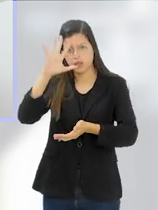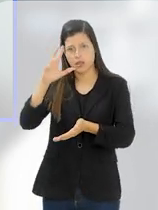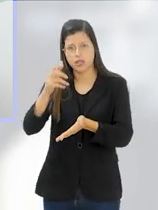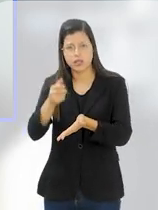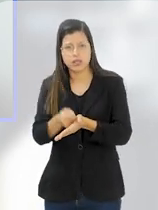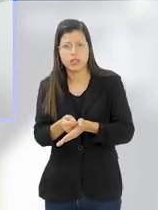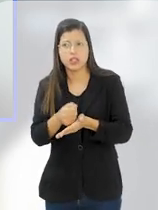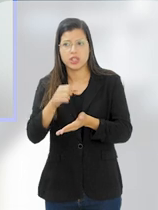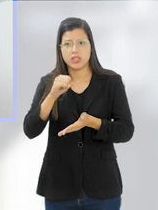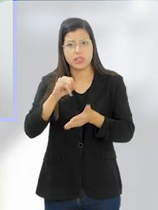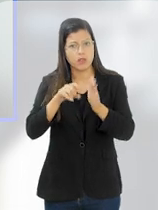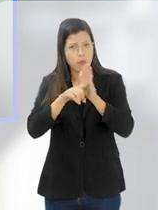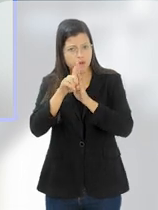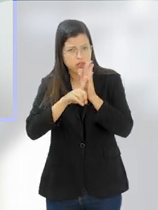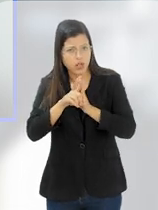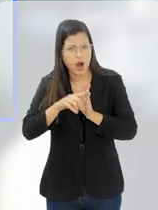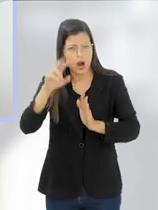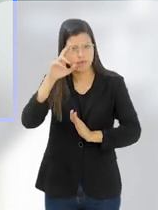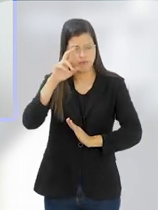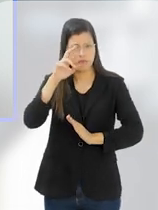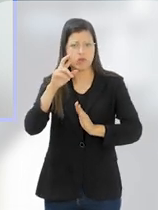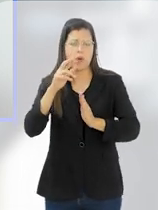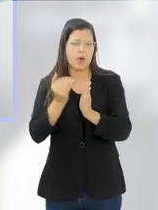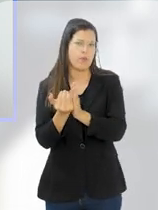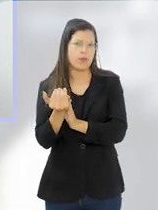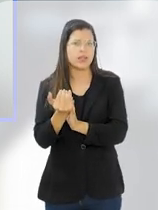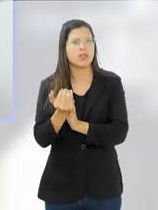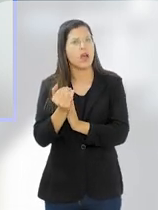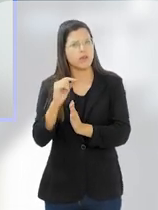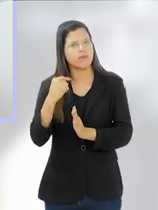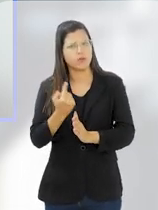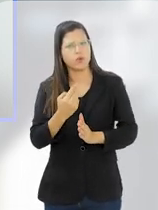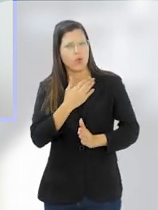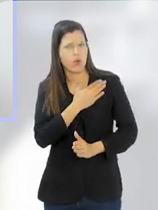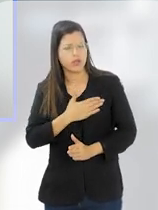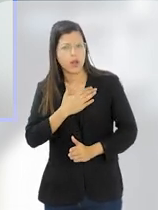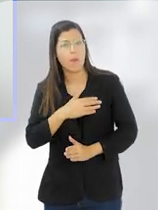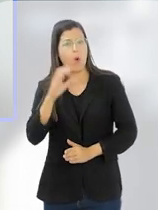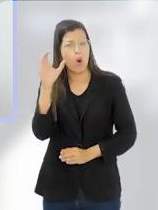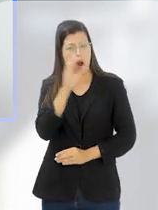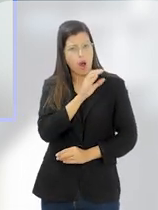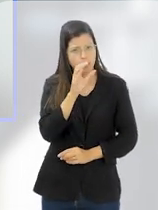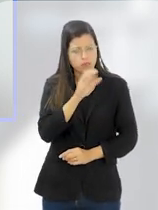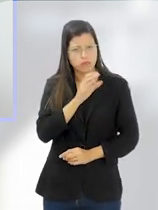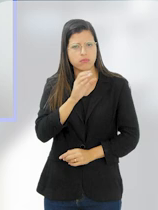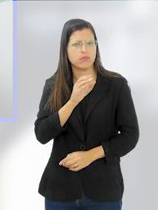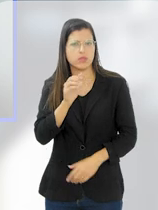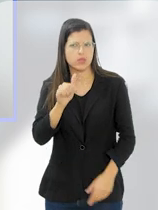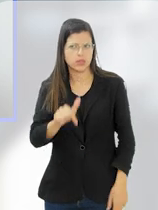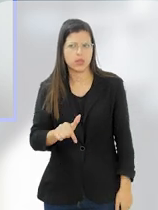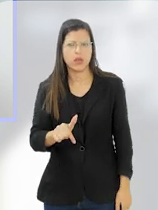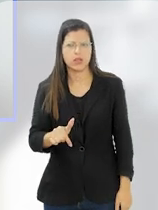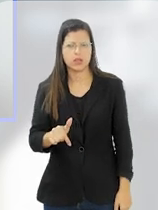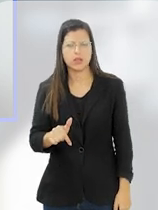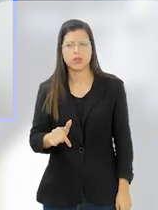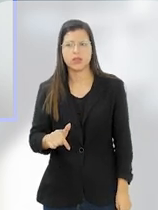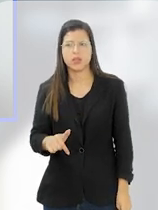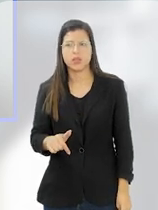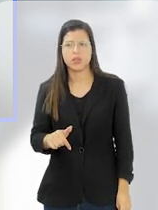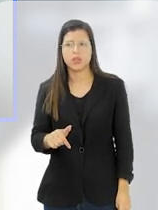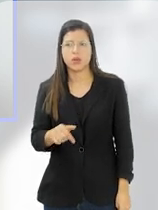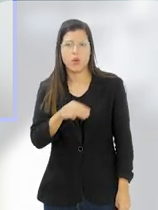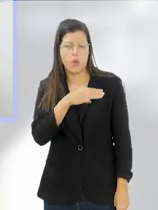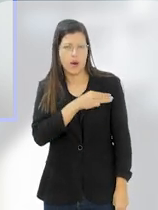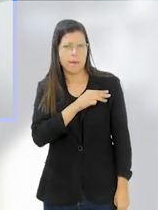um inquérito civil vai ser ou não instaurado. A gente ficou bastante feliz com essa celeridade, com essa rapidez, né? Com a